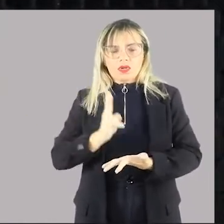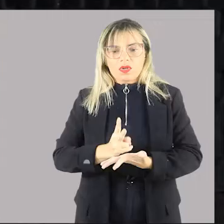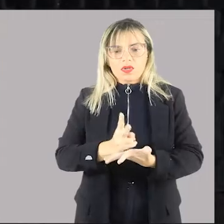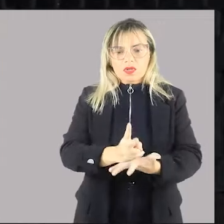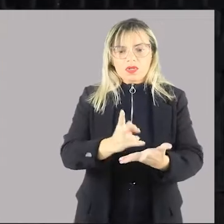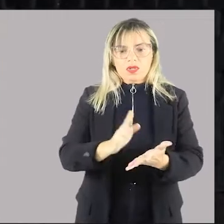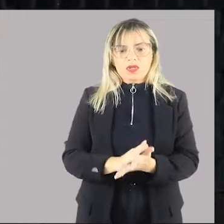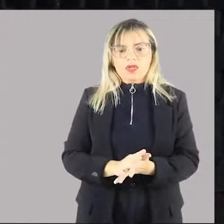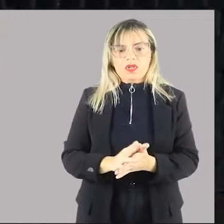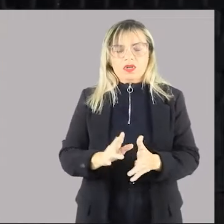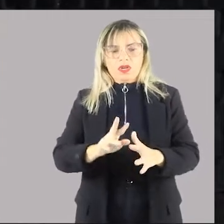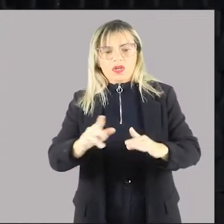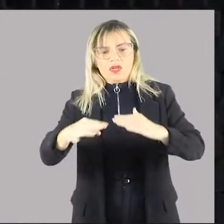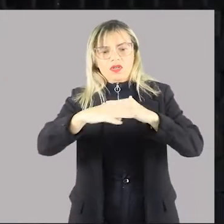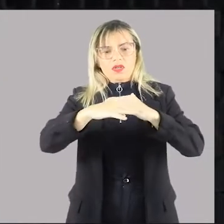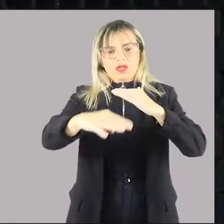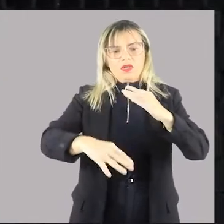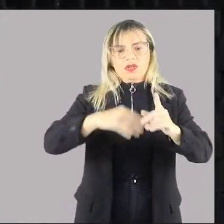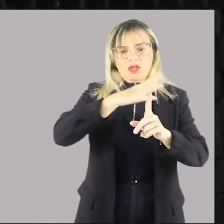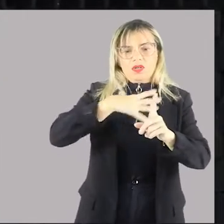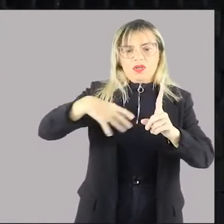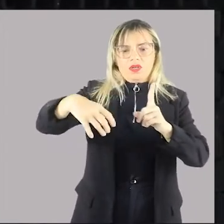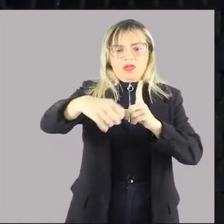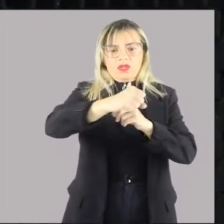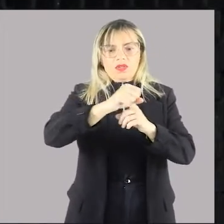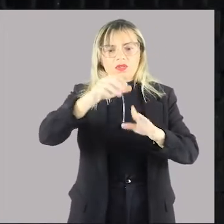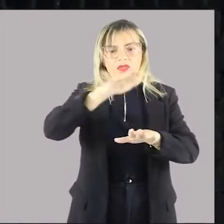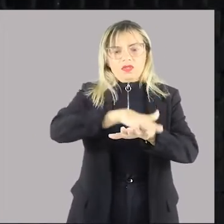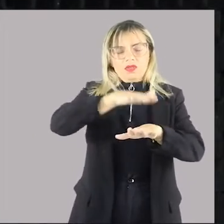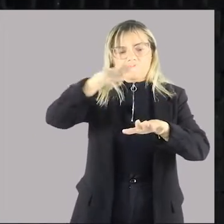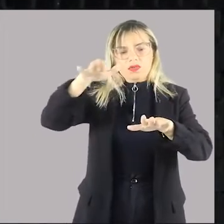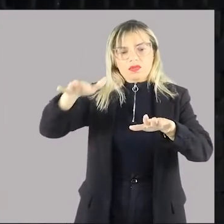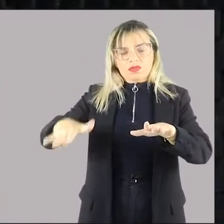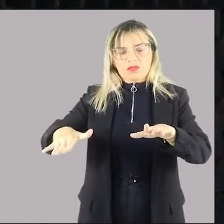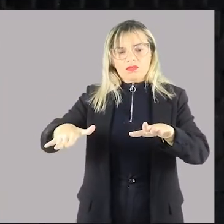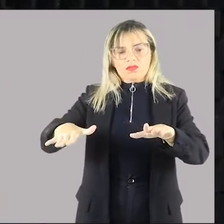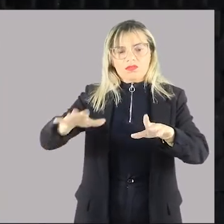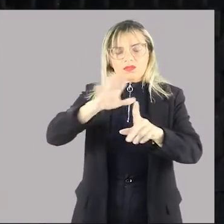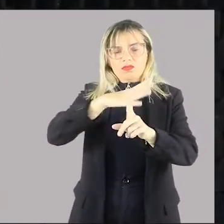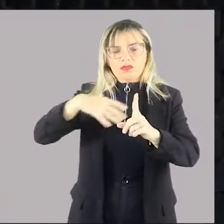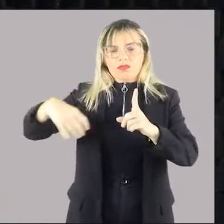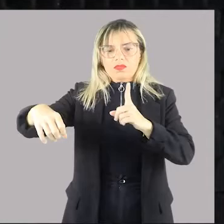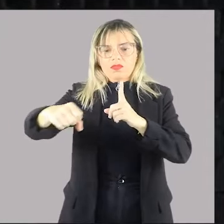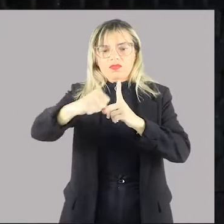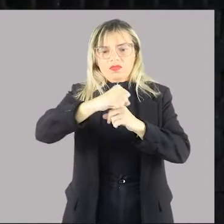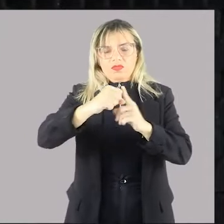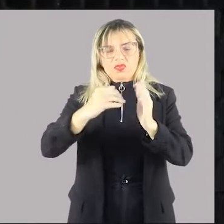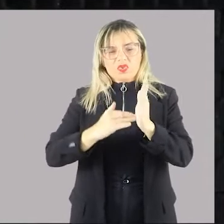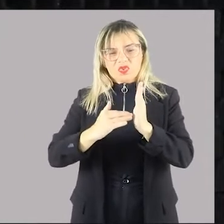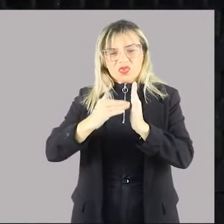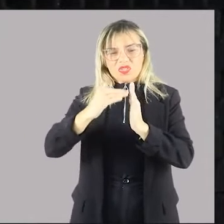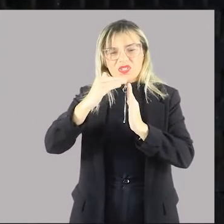as diferenças sociais e a exclusão muito alta,